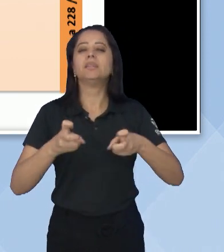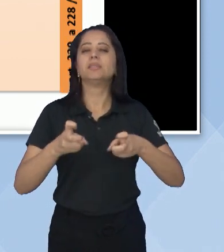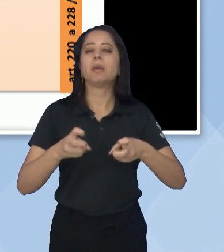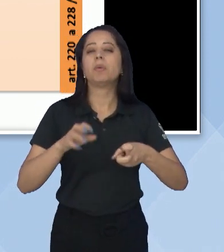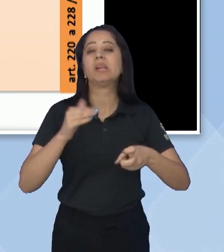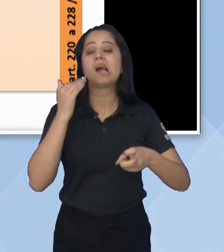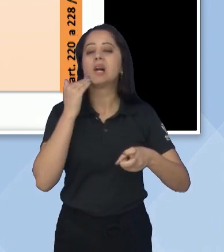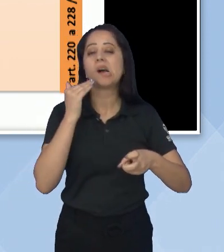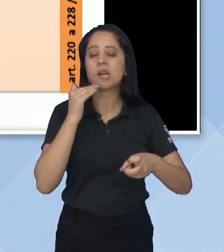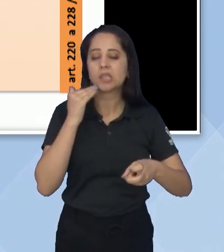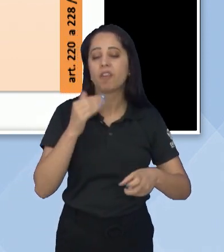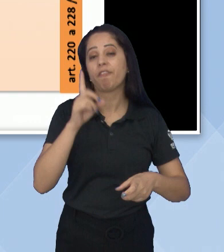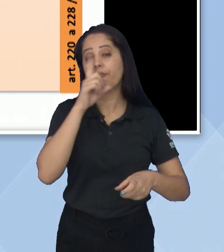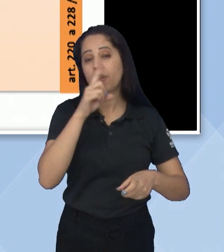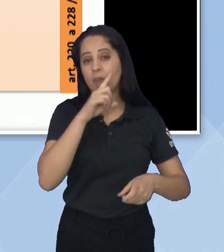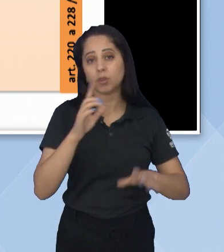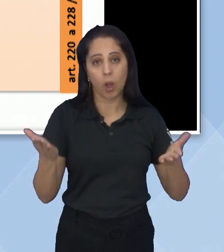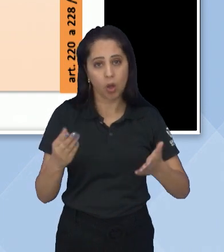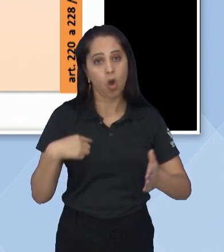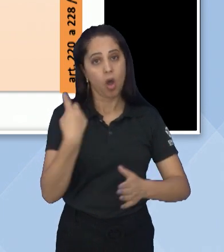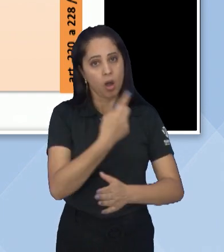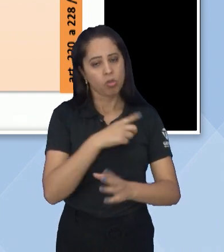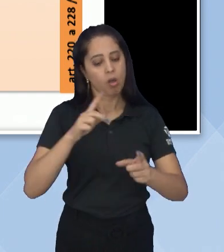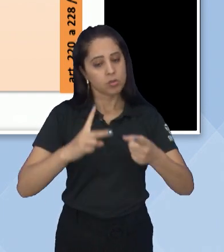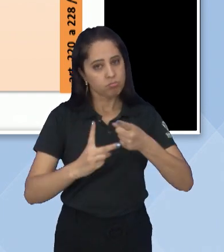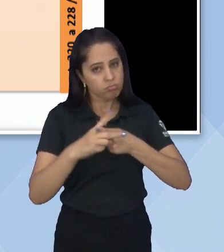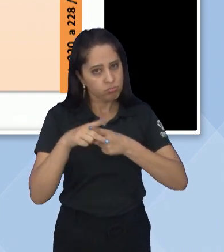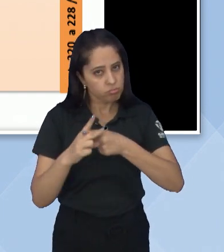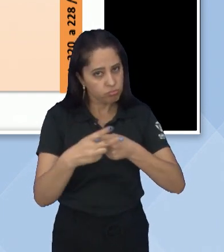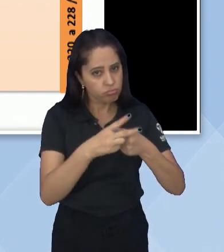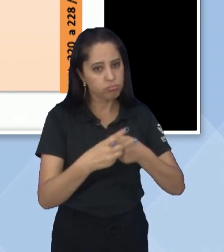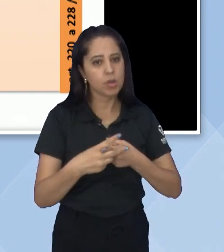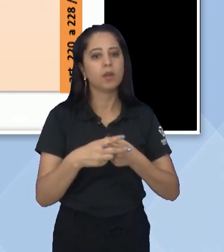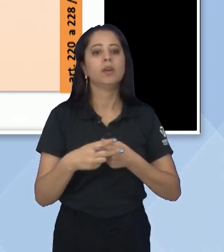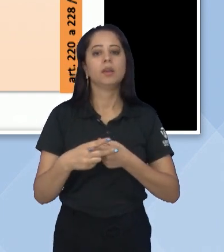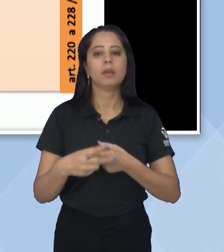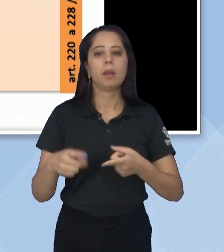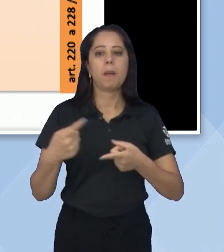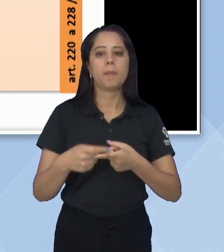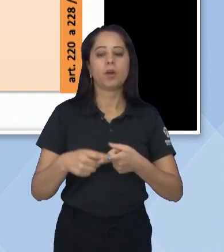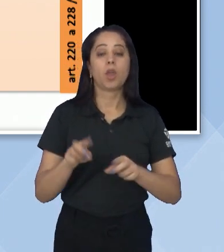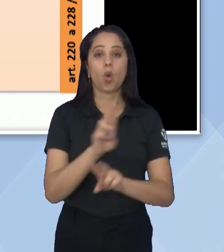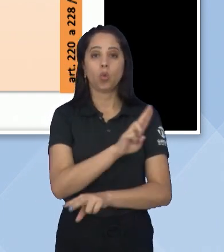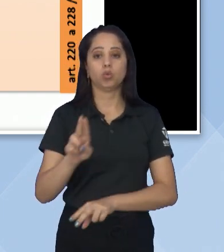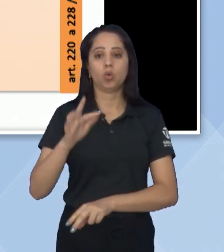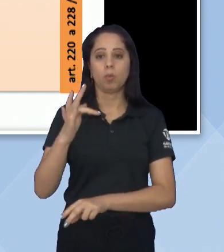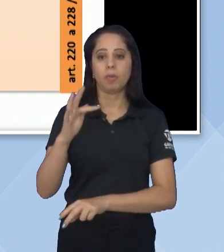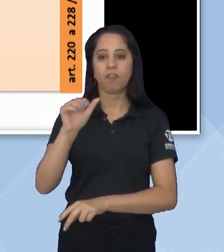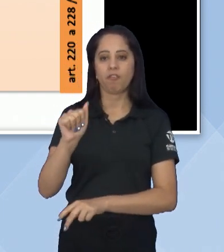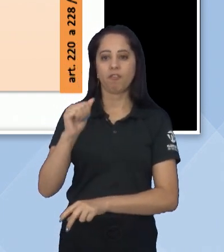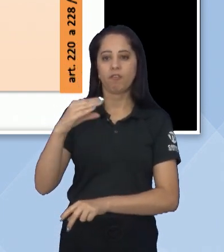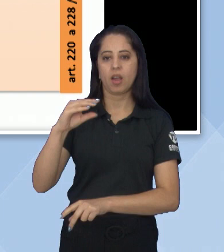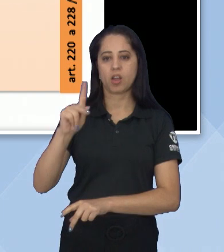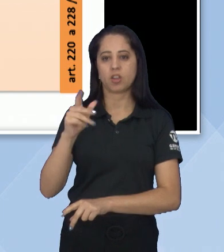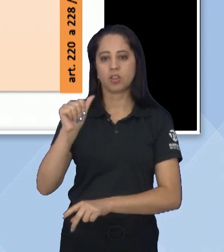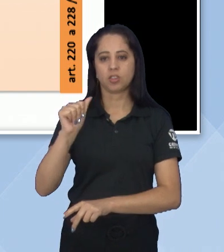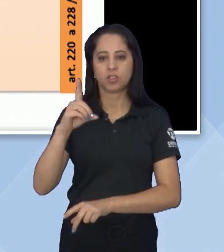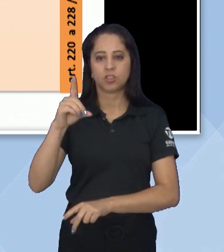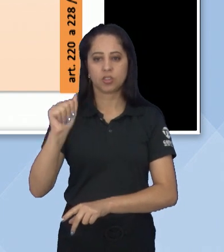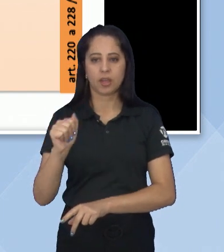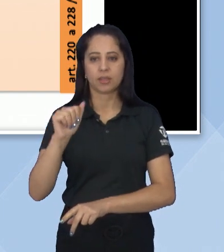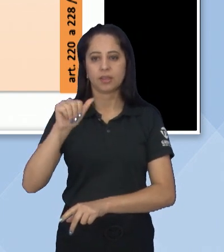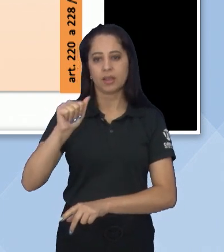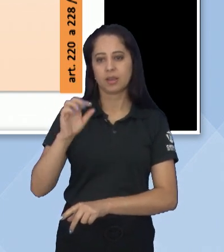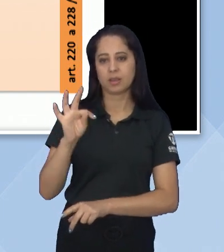deficiências então nós estamos corrigindo essas deficiências e principalmente com a chamada fachada ativa e função pública então nós